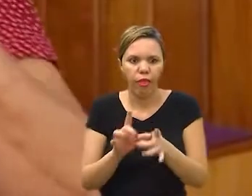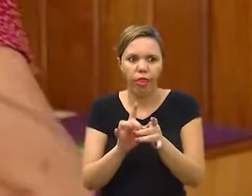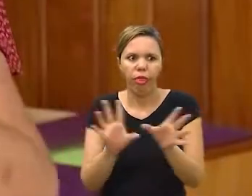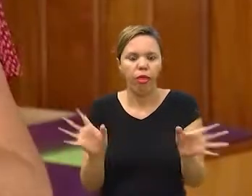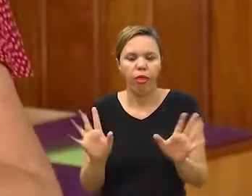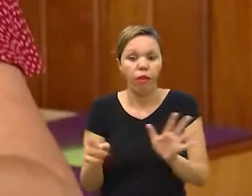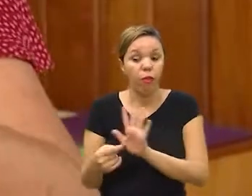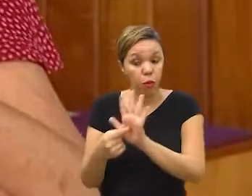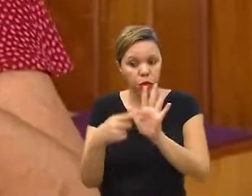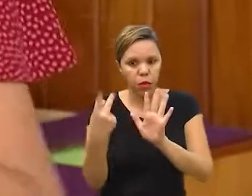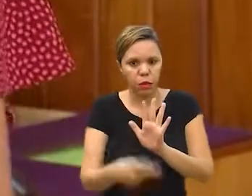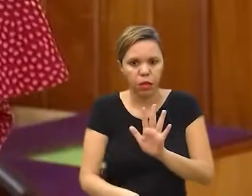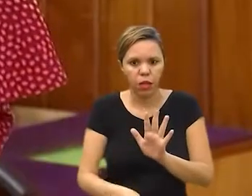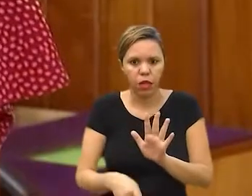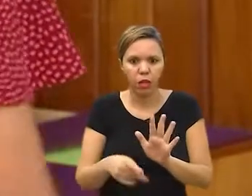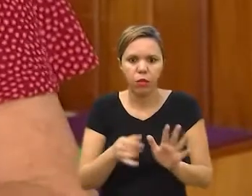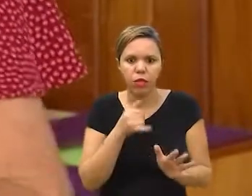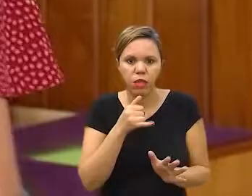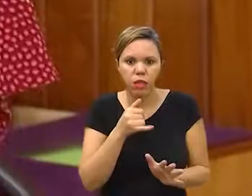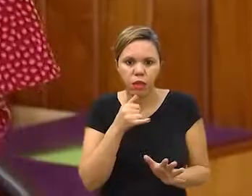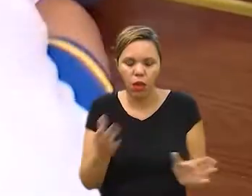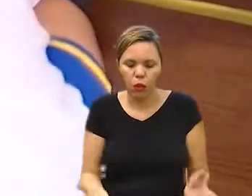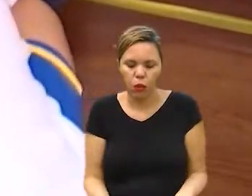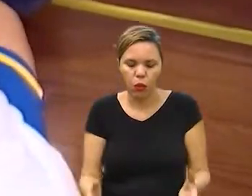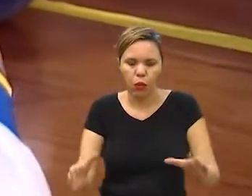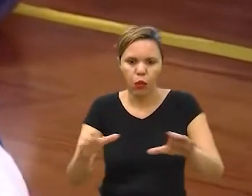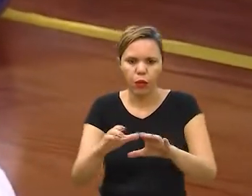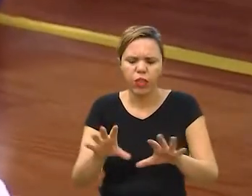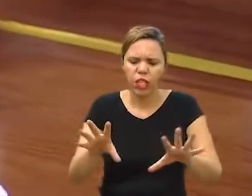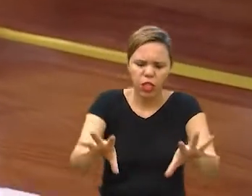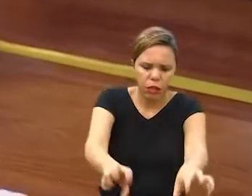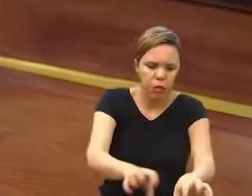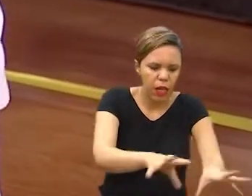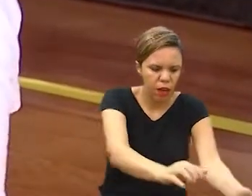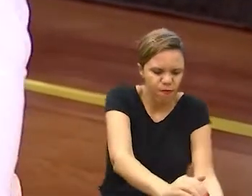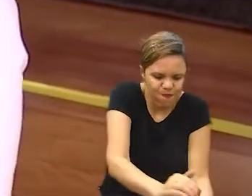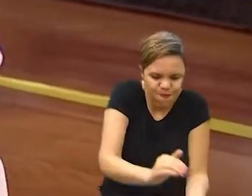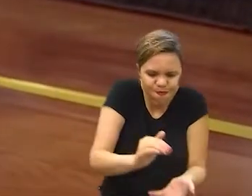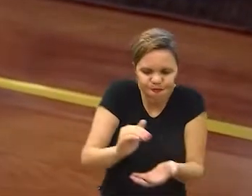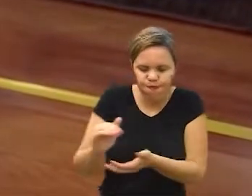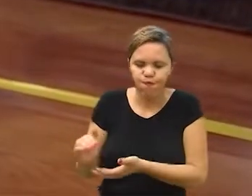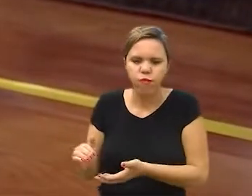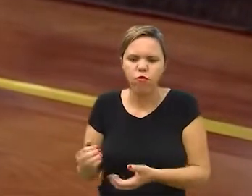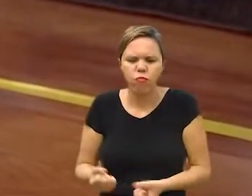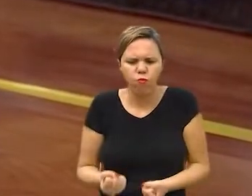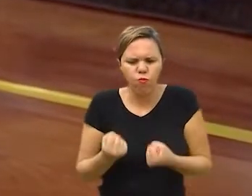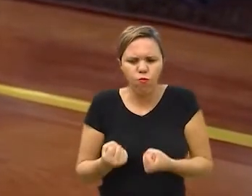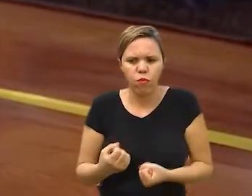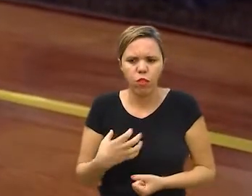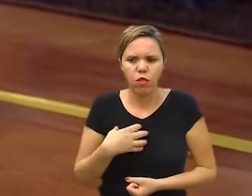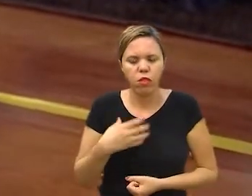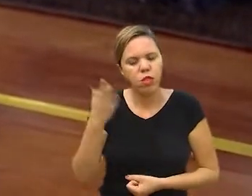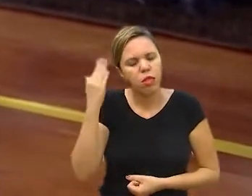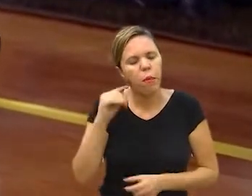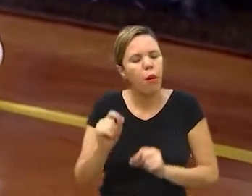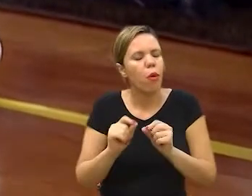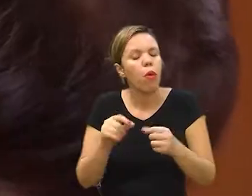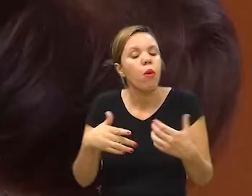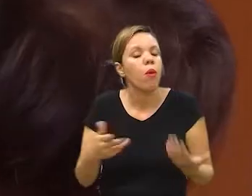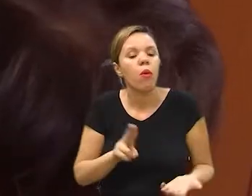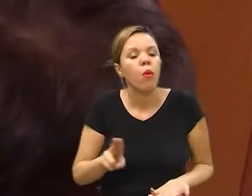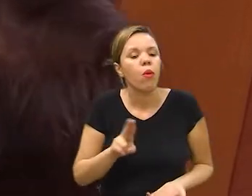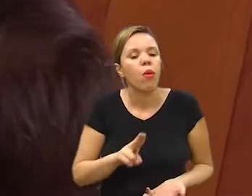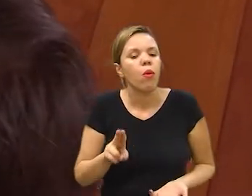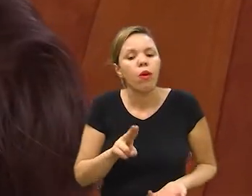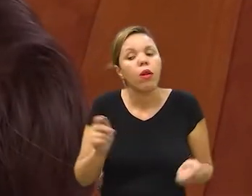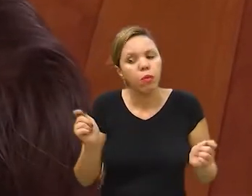Eu vou mostrar para ele, por exemplo, um vaso. Deixa ele tocar, deixa ele carregar, deixa ele sentir o peso, deixa ele saber para que serve e